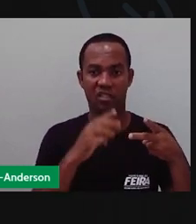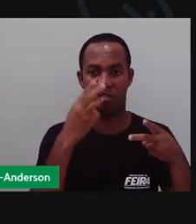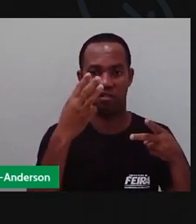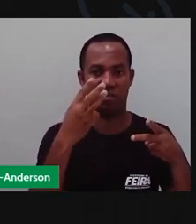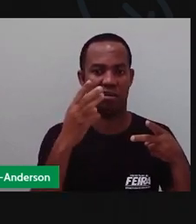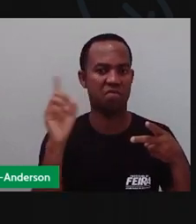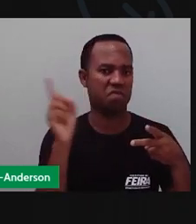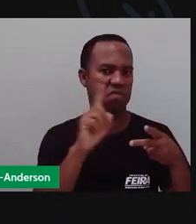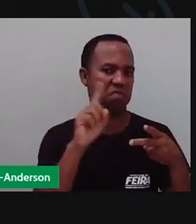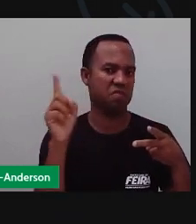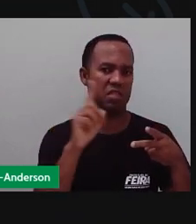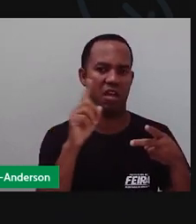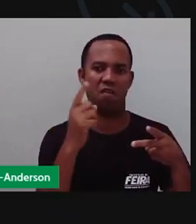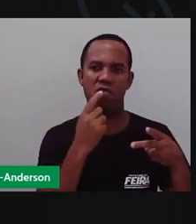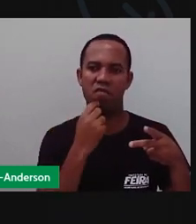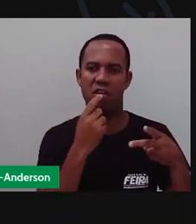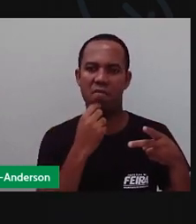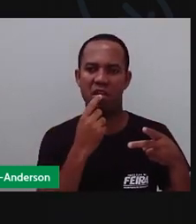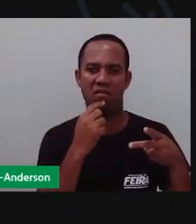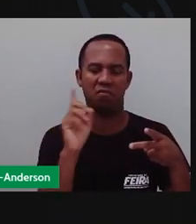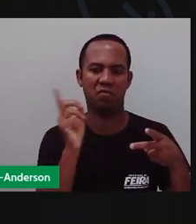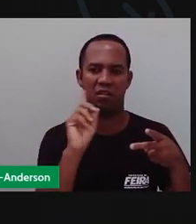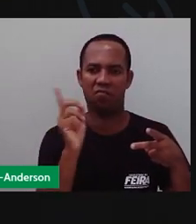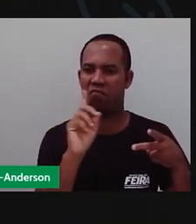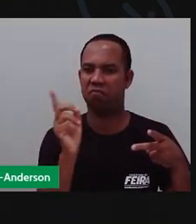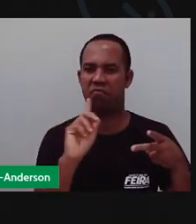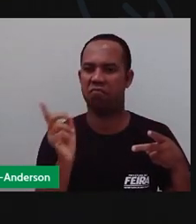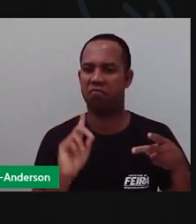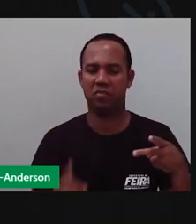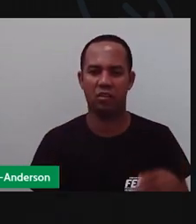Pronto. Então, eu sei o que é o sim e o que é o não. O que é que vou fazer aqui, ó?